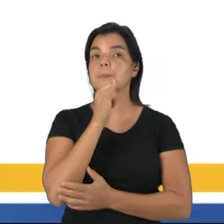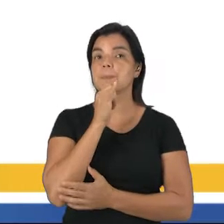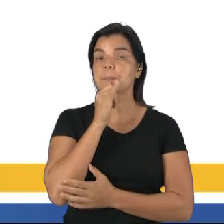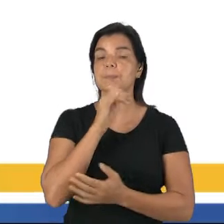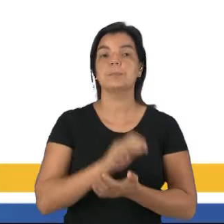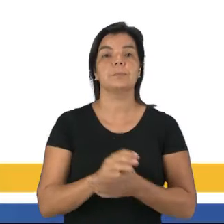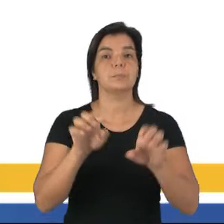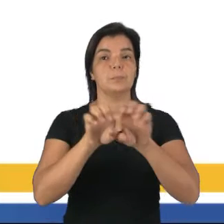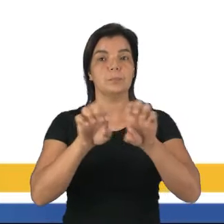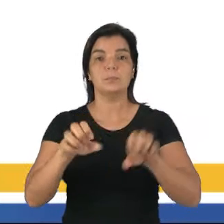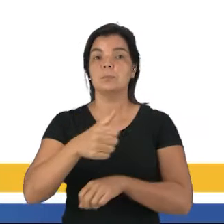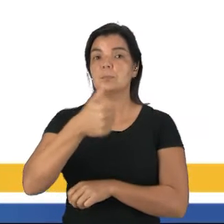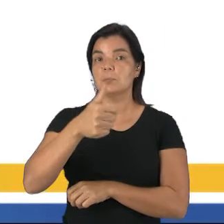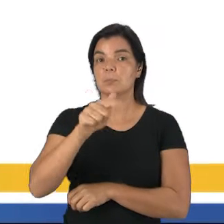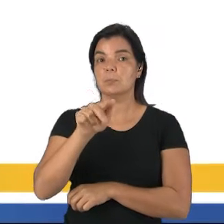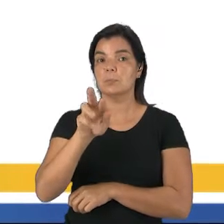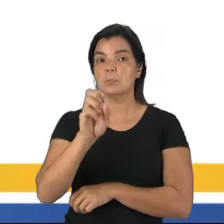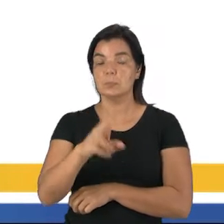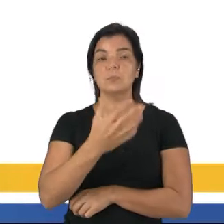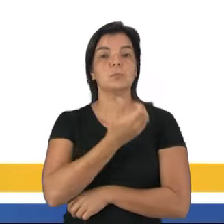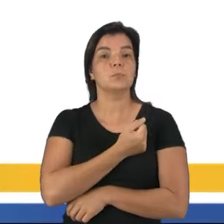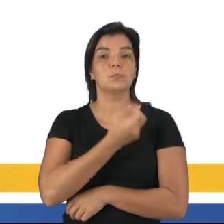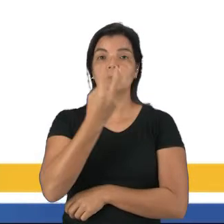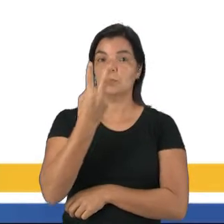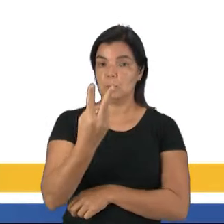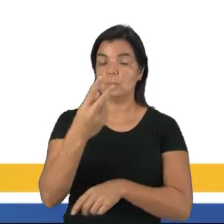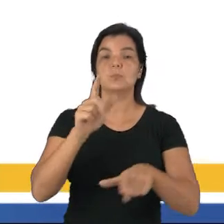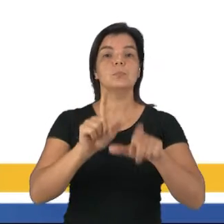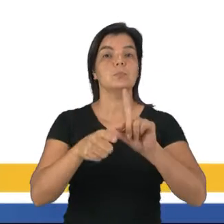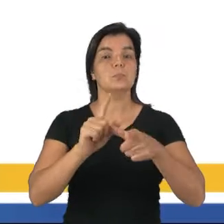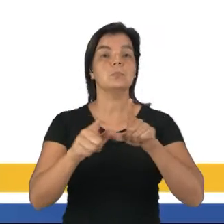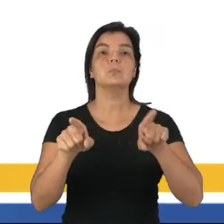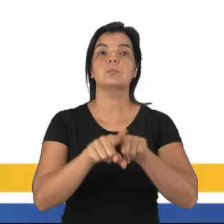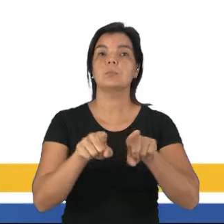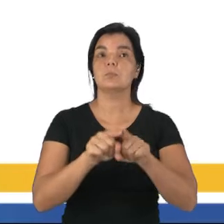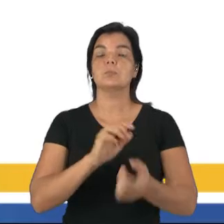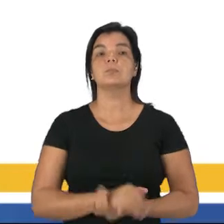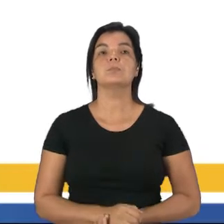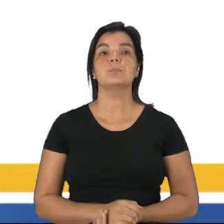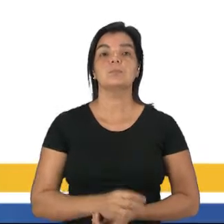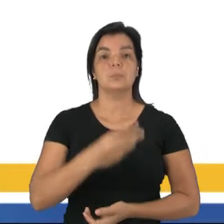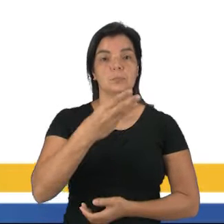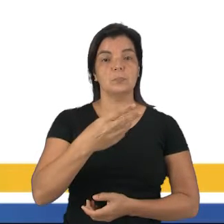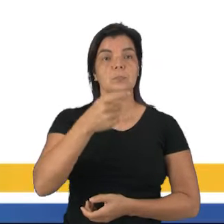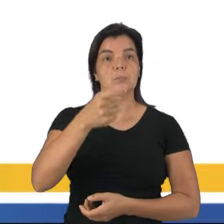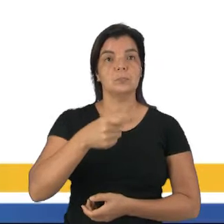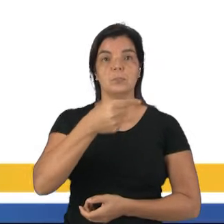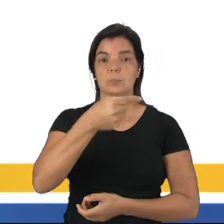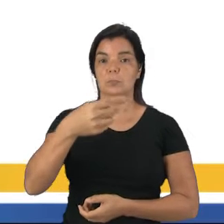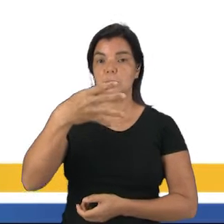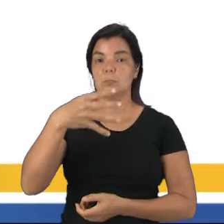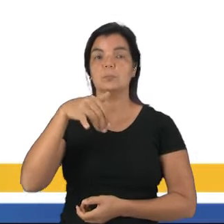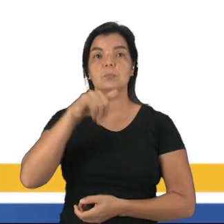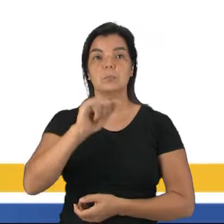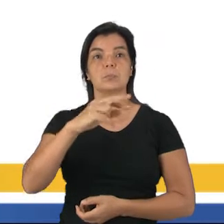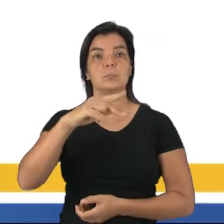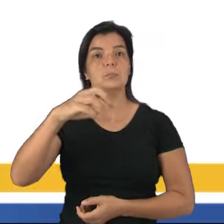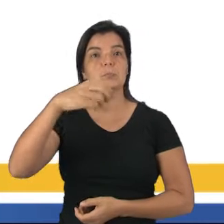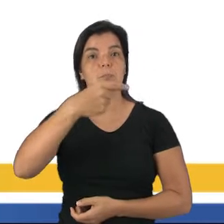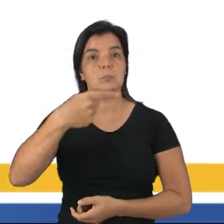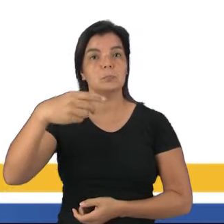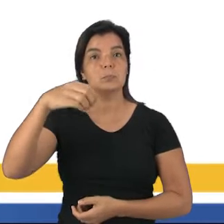exemplos de equações com duas incógnitas, né? E é do primeiro grau, porque o expoente maior é o número 1. 3x menos 4y igual a menos